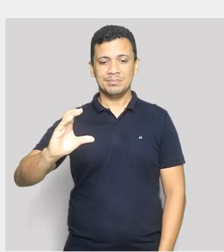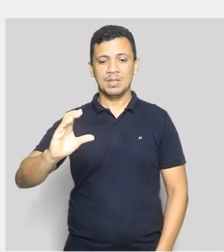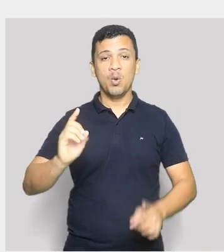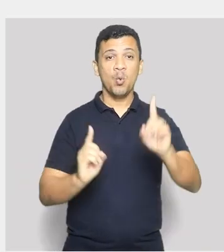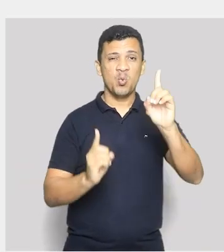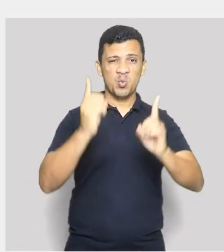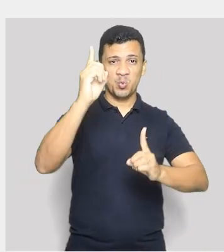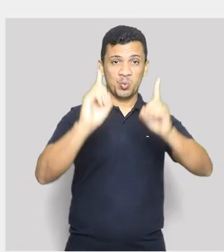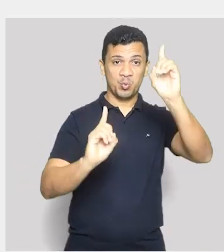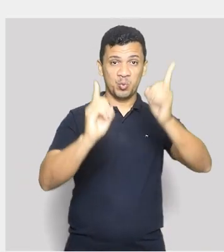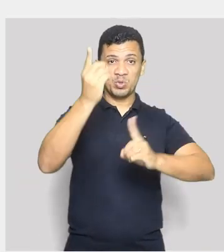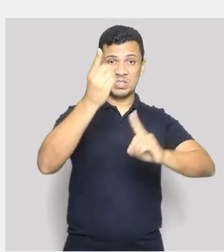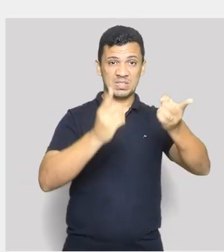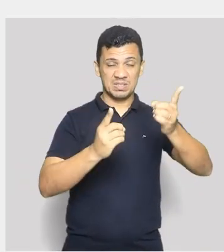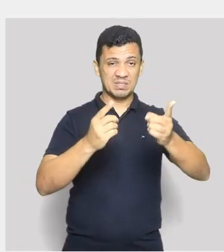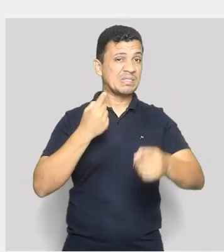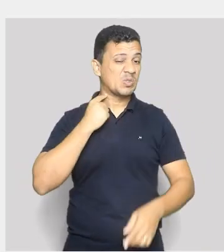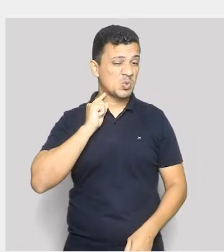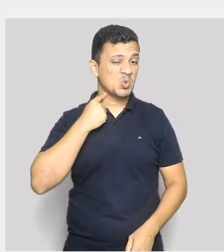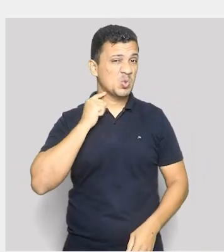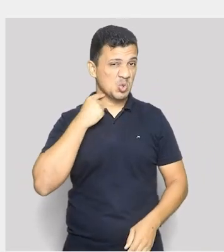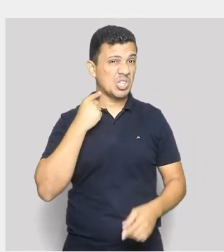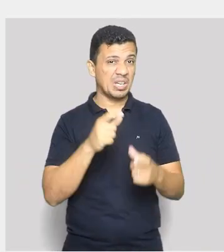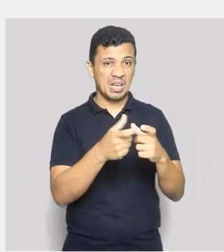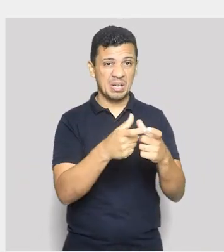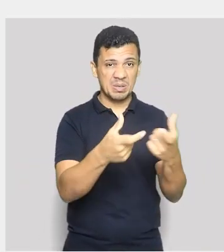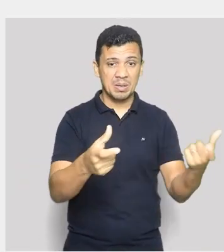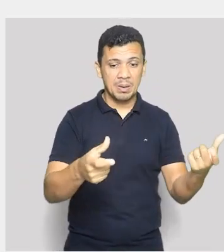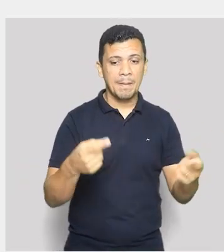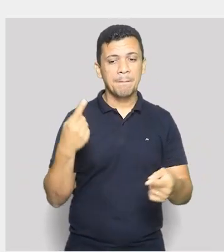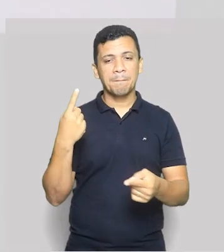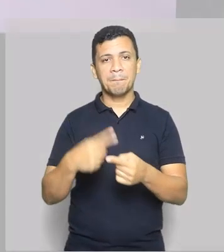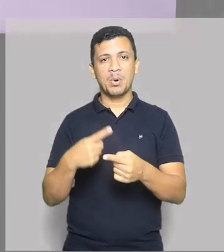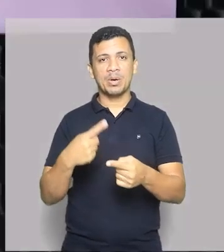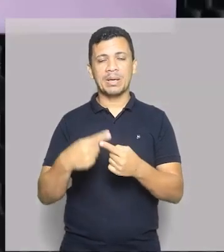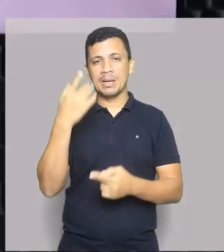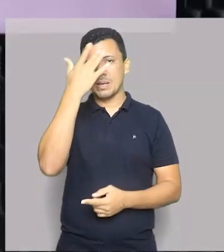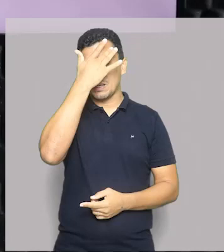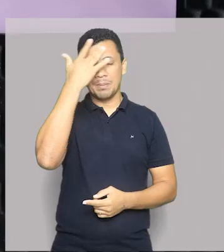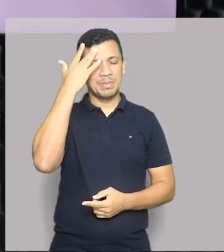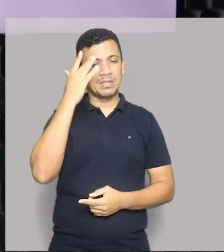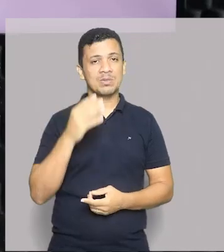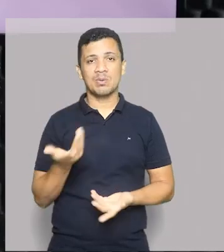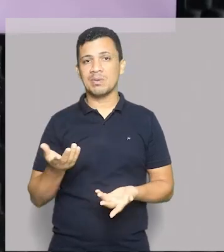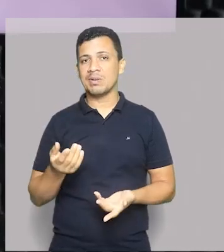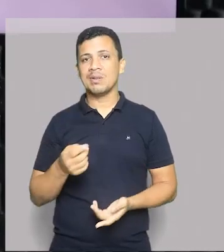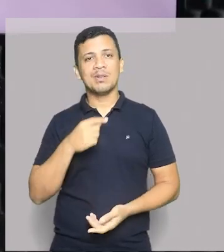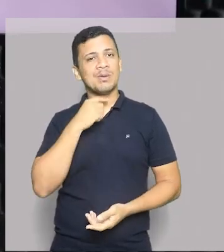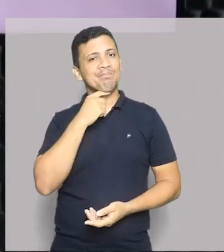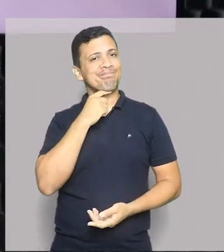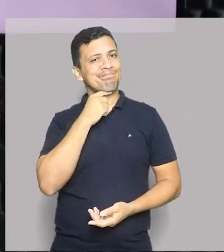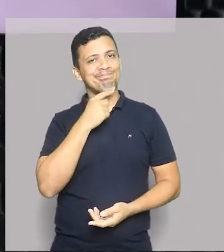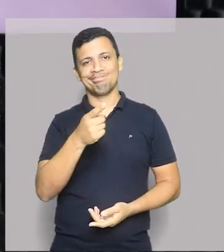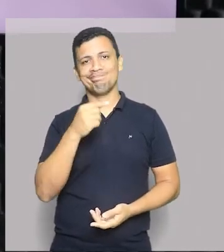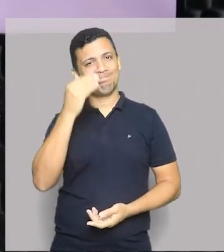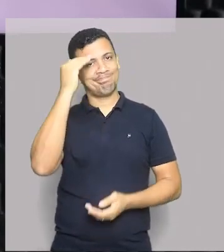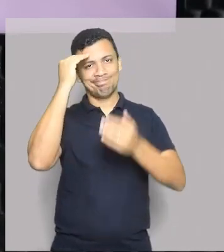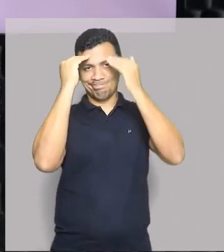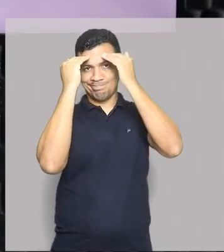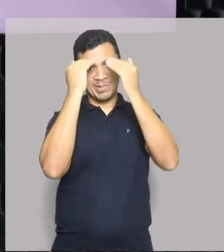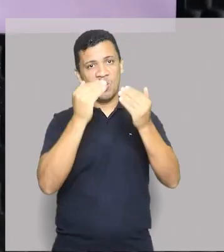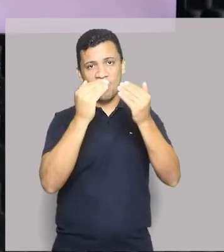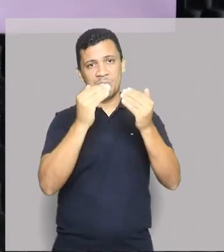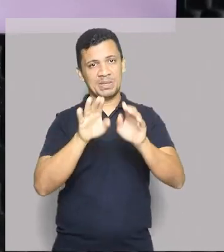de contaminação aumentou porque as pessoas não obedeceram ao distanciamento. É a única que tem relação de causa e consequência, tá?